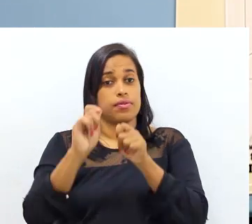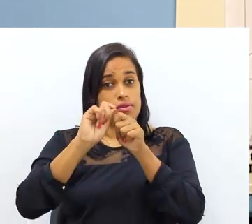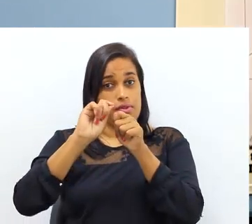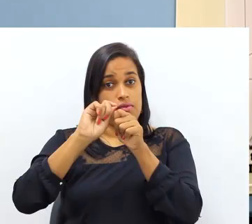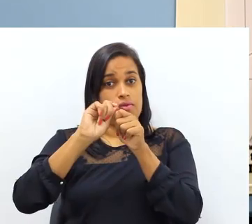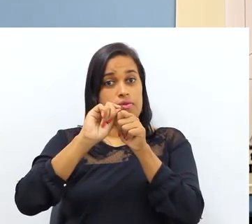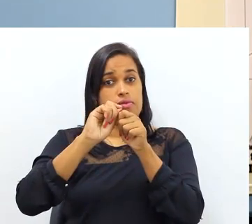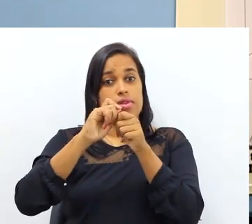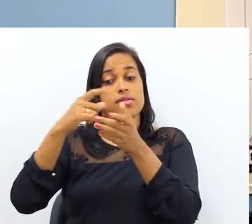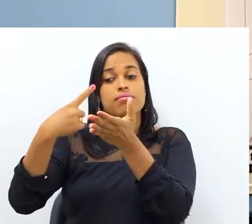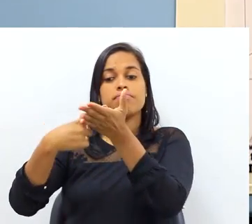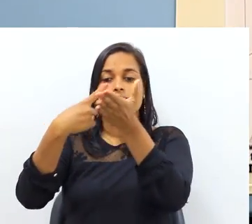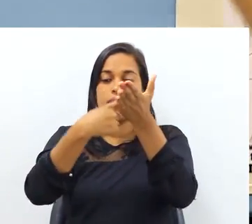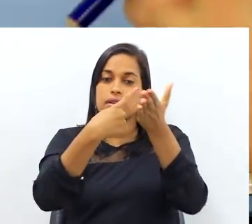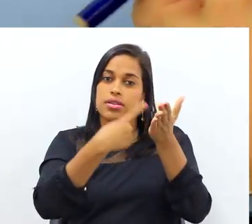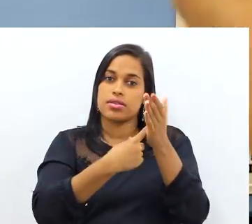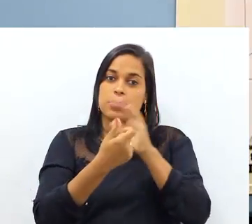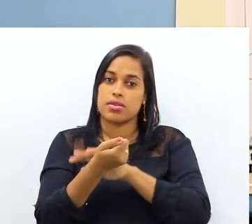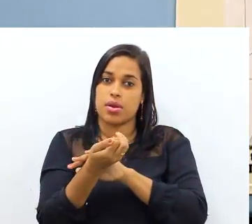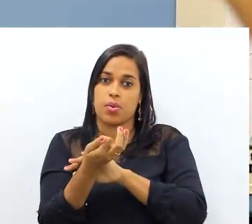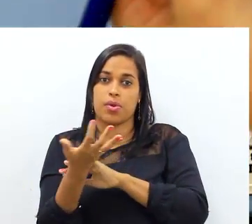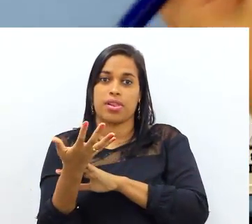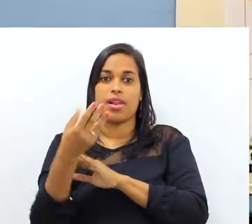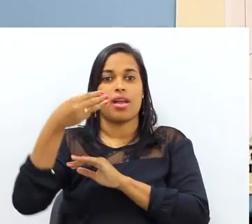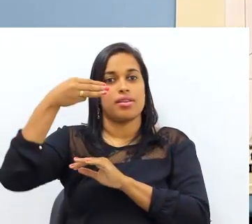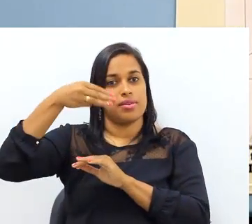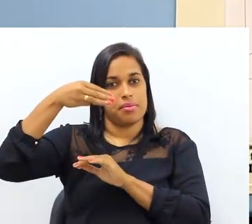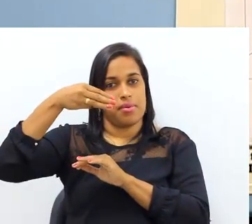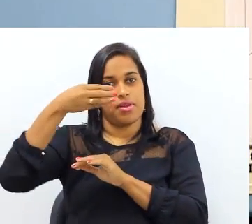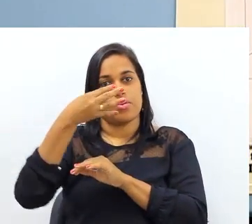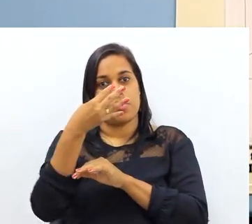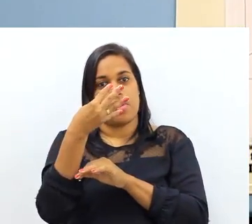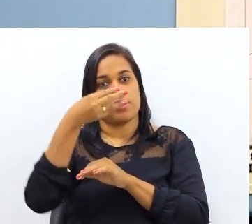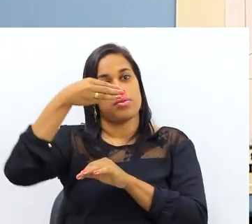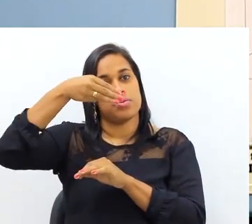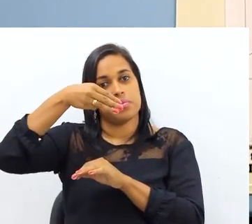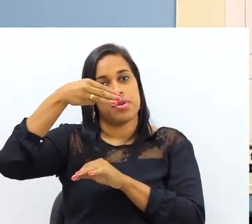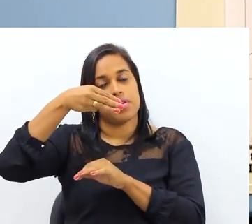Fiz a marcação dos quantos metros eu queria 4,5 metros.